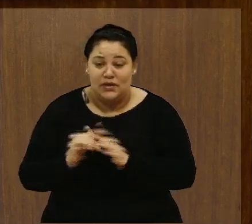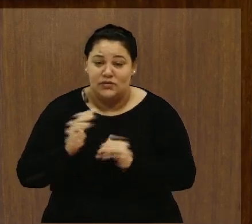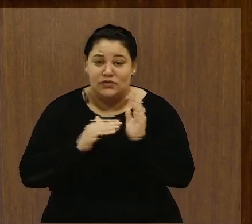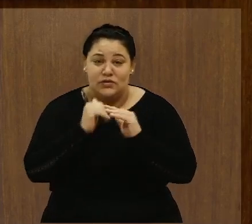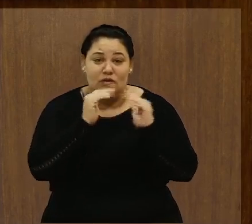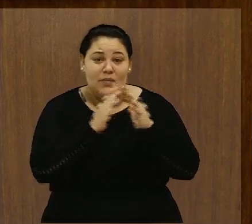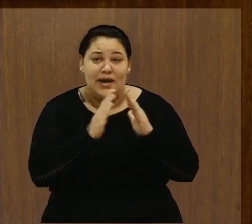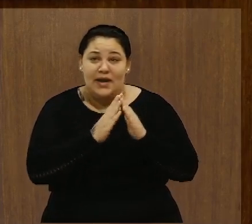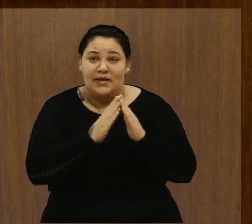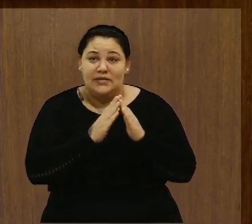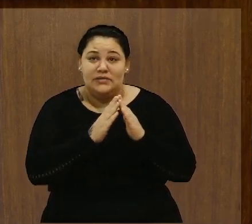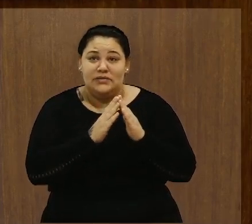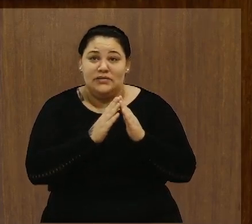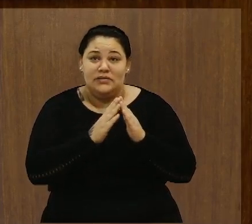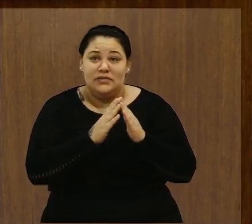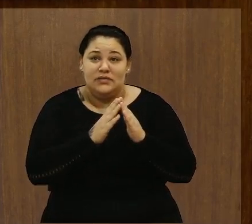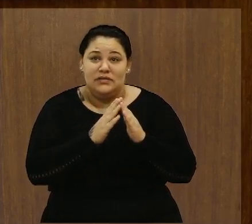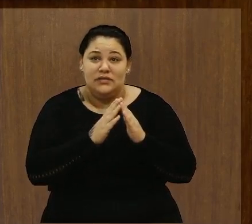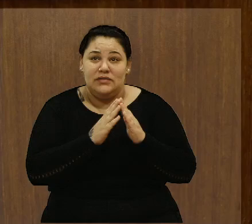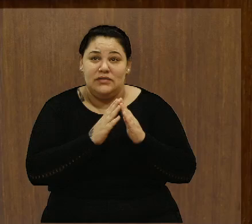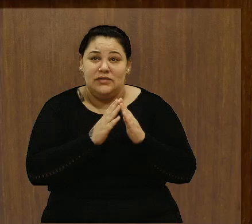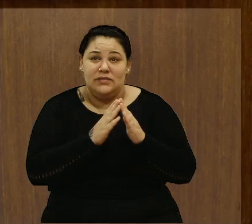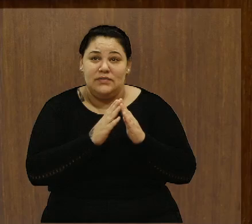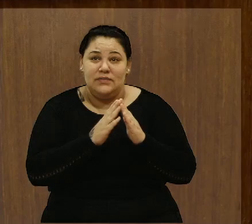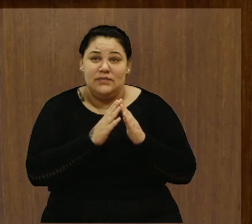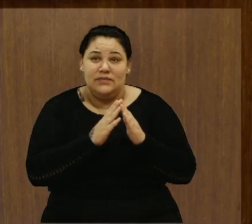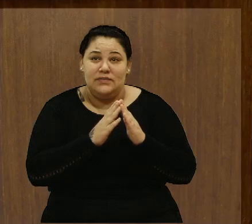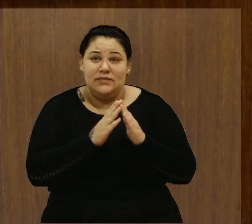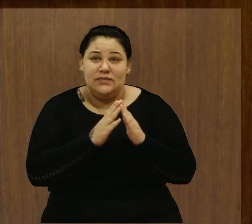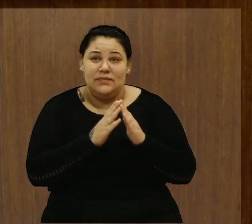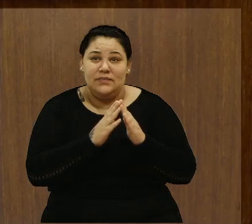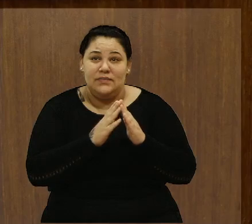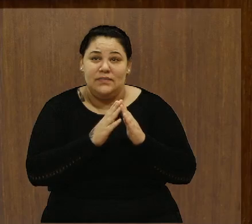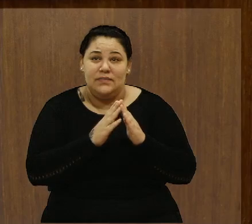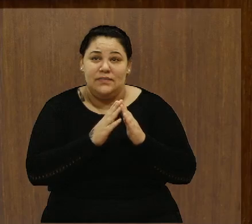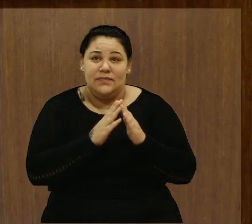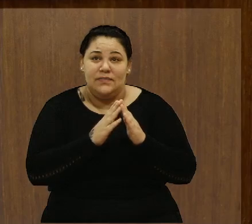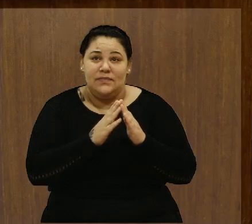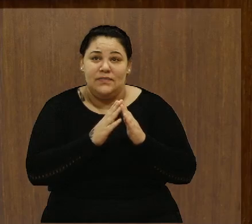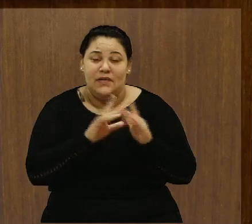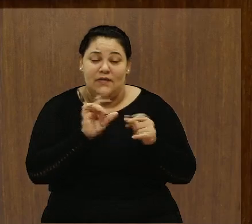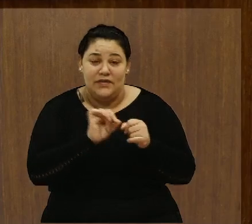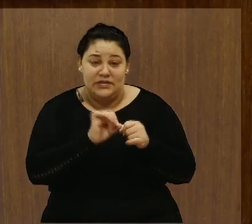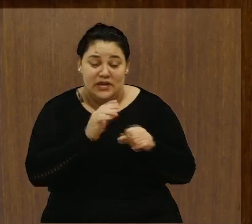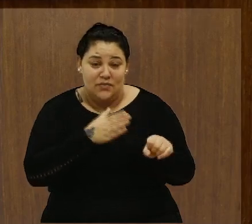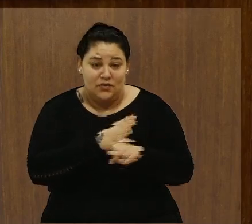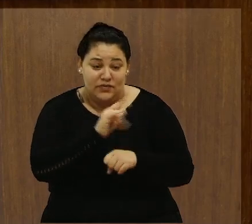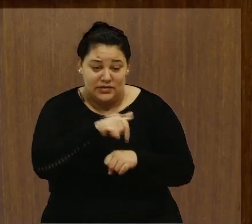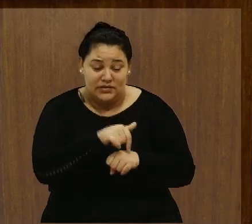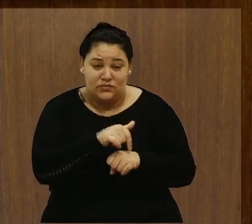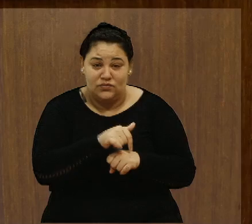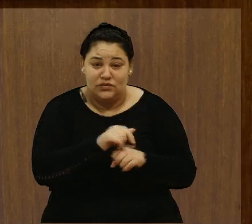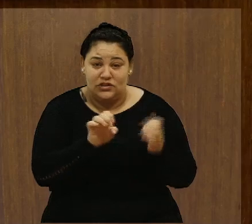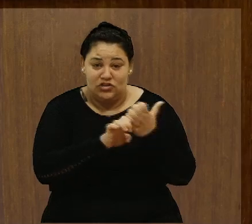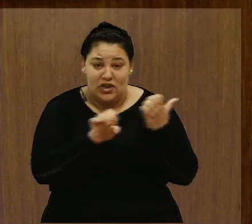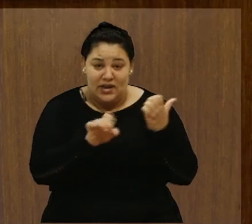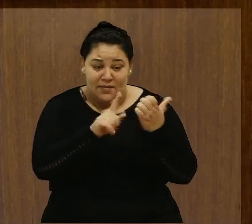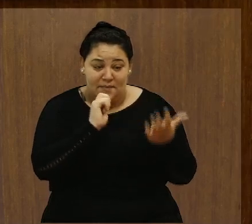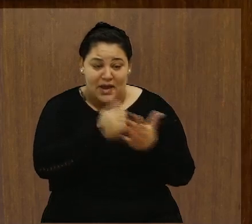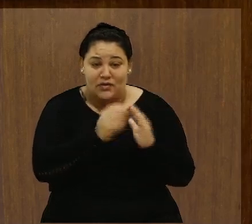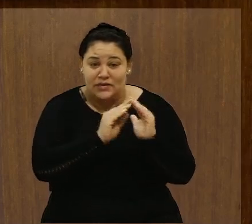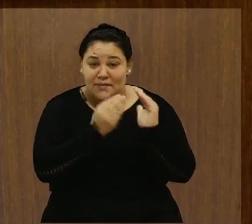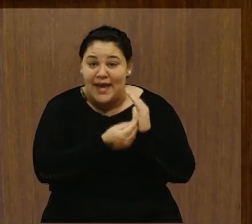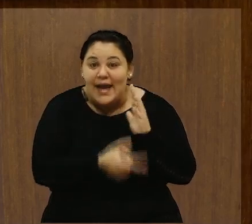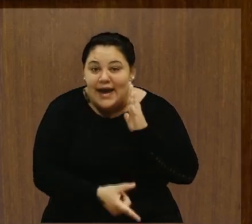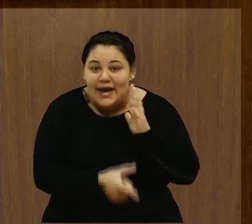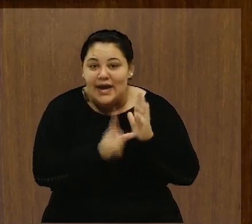verificaria nenhum prejuízo em expender R$200 para fazer uma consulta ao SAMAI acerca da possibilidade de aprovação de planta. Porque, bom, se hoje